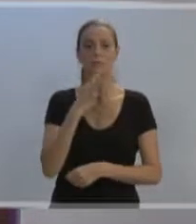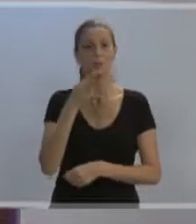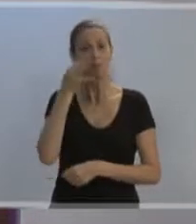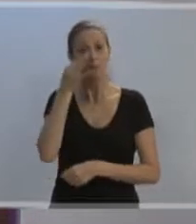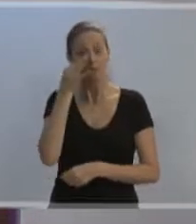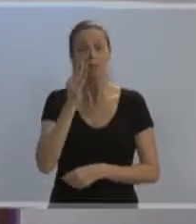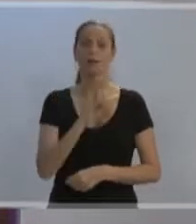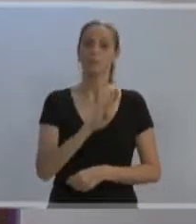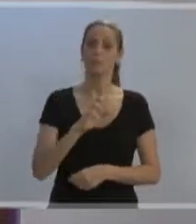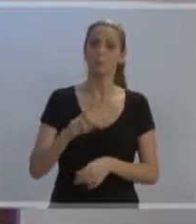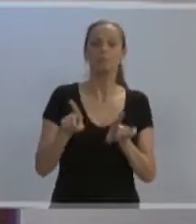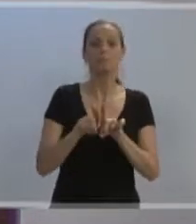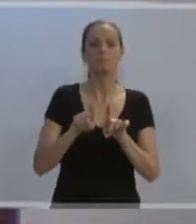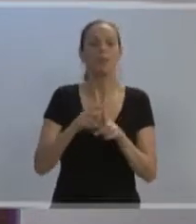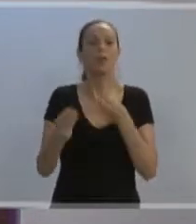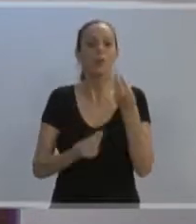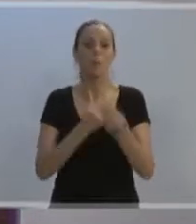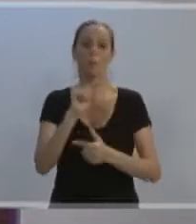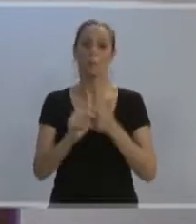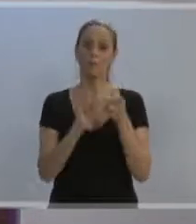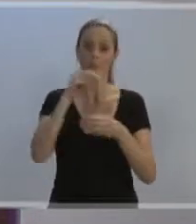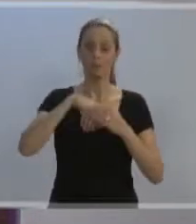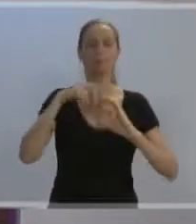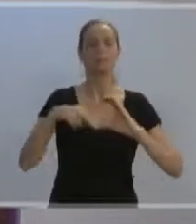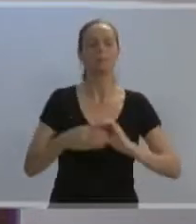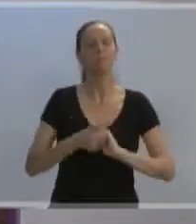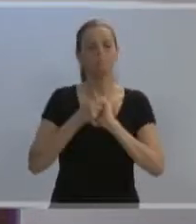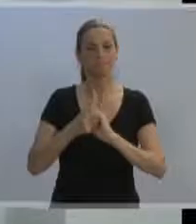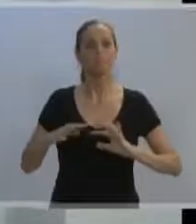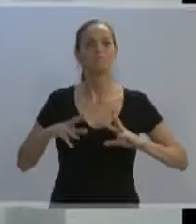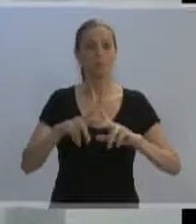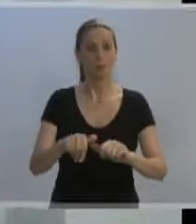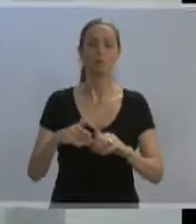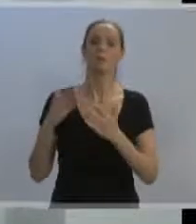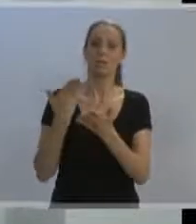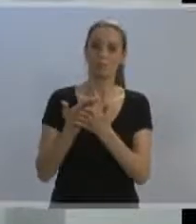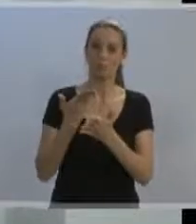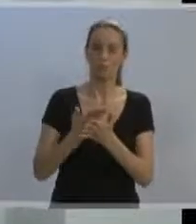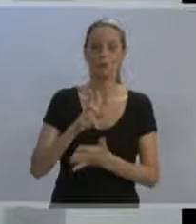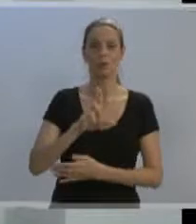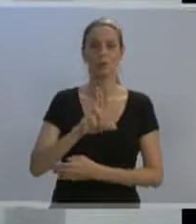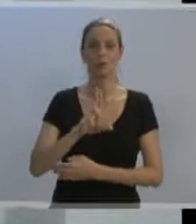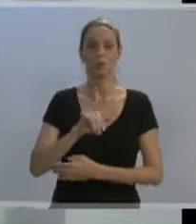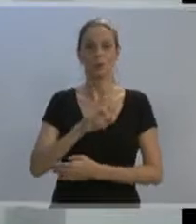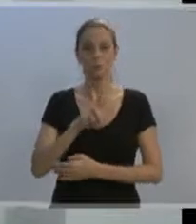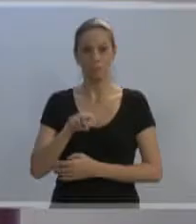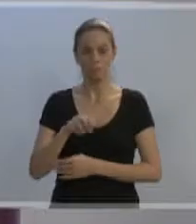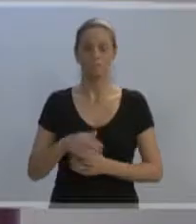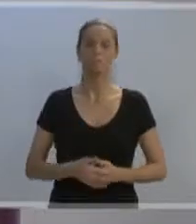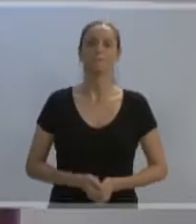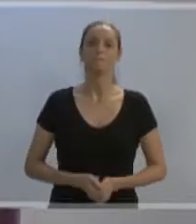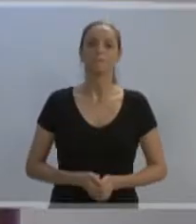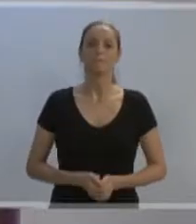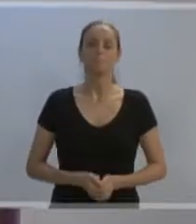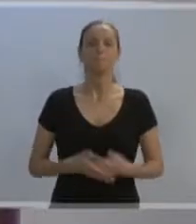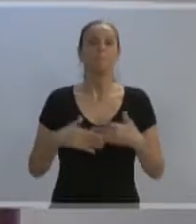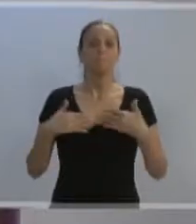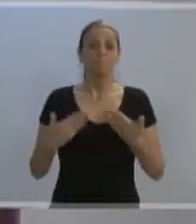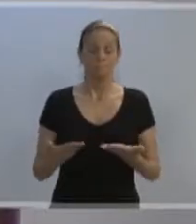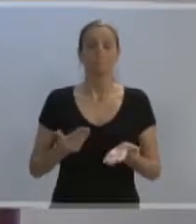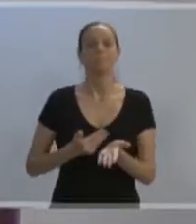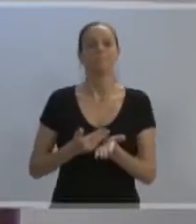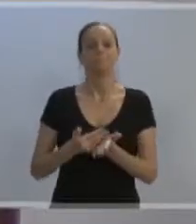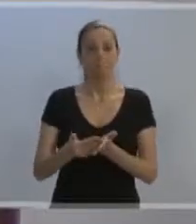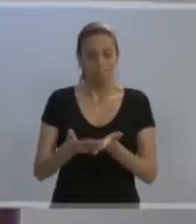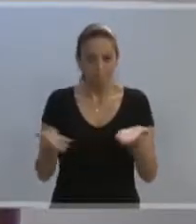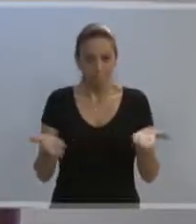e a realidade dos nossos trabalhos na Câmara. Então, parabenizo aí toda a escola também do Luiz Delfino. Bem, eu gostaria de começar essa